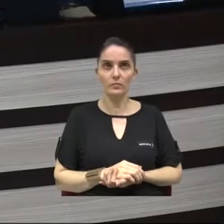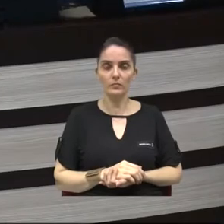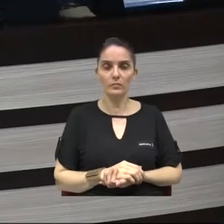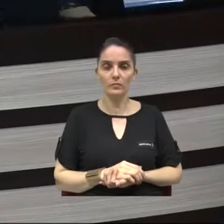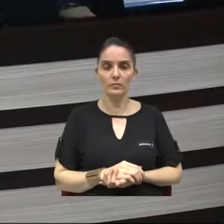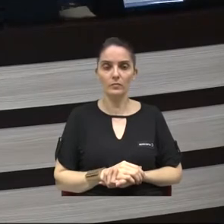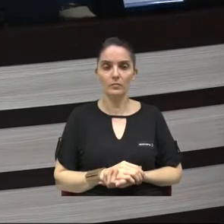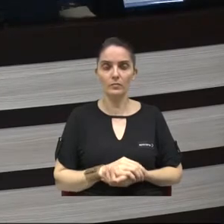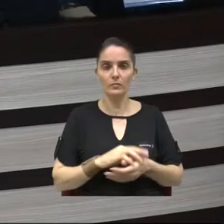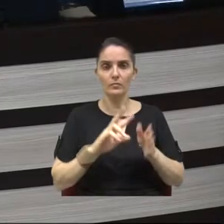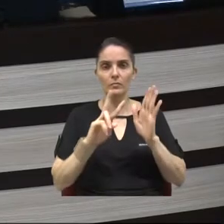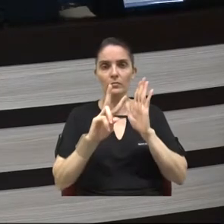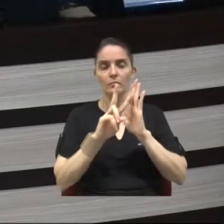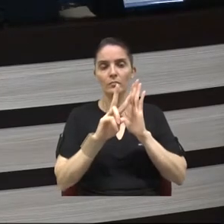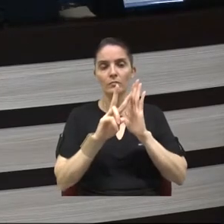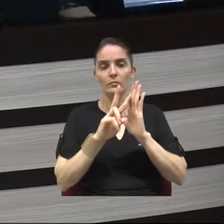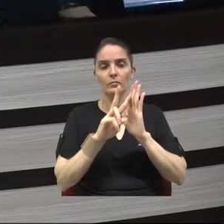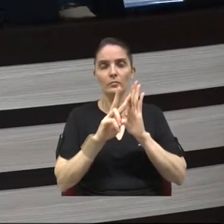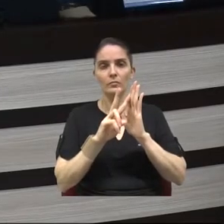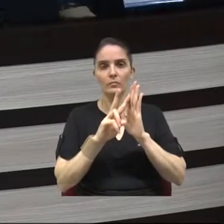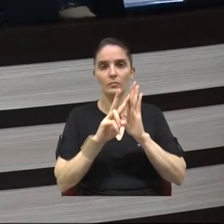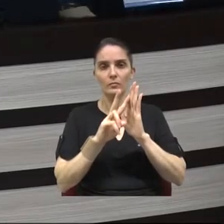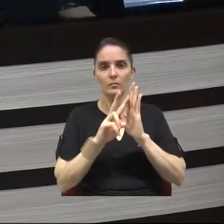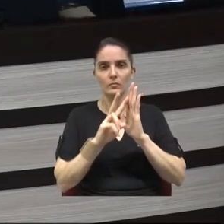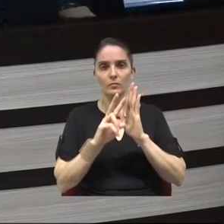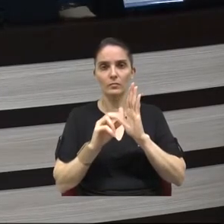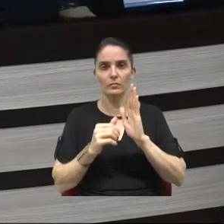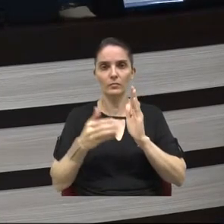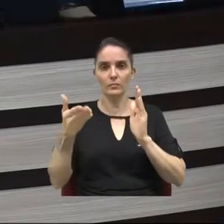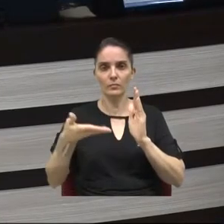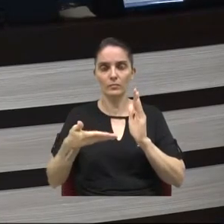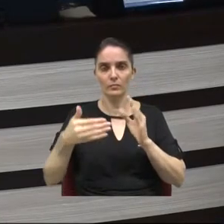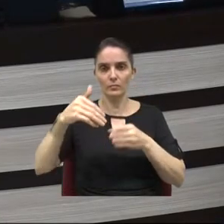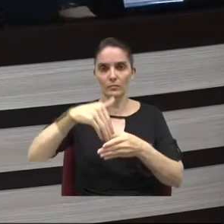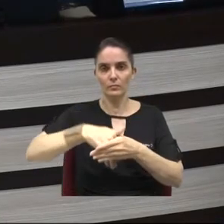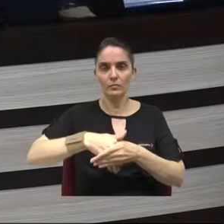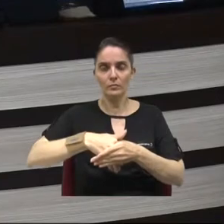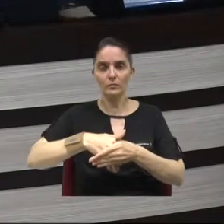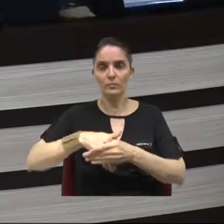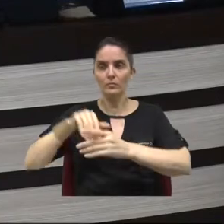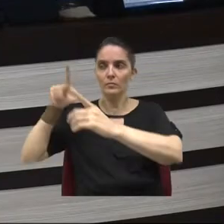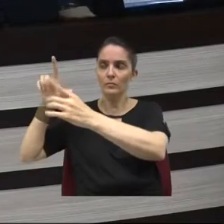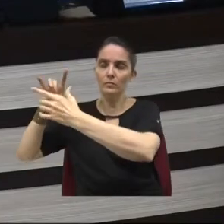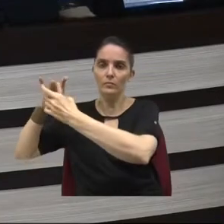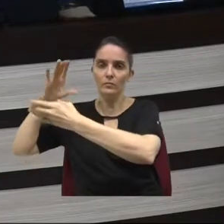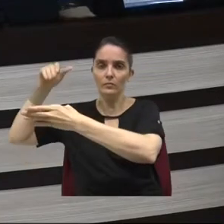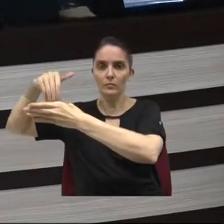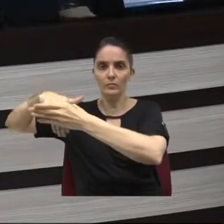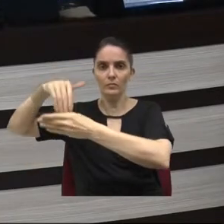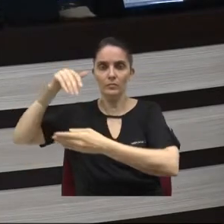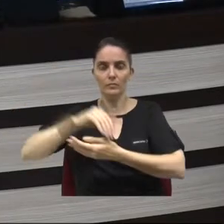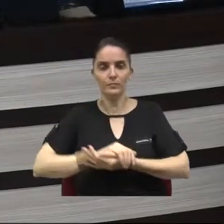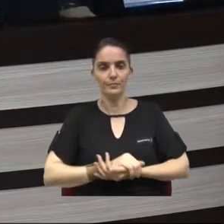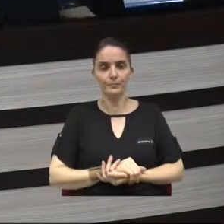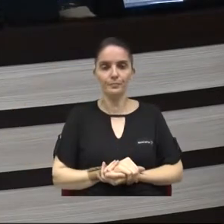O item 2 da pauta, como não tem vereador, ele vai à votação e o painel de votação está aberto.